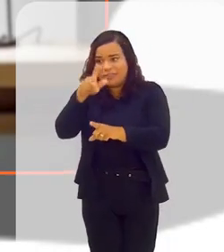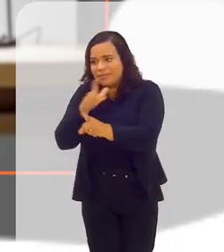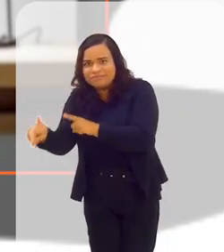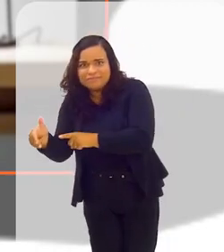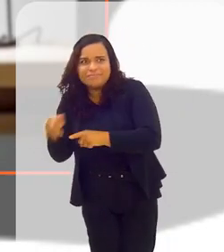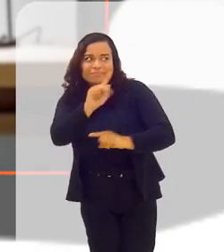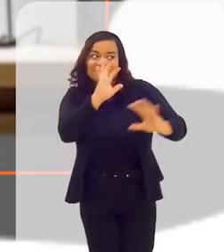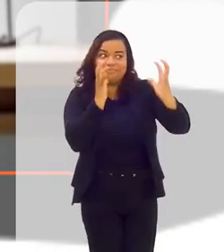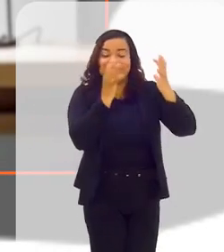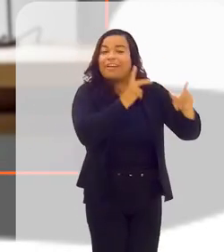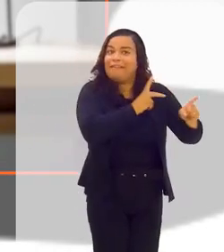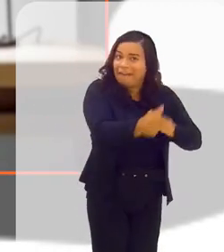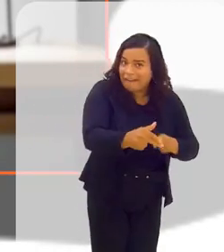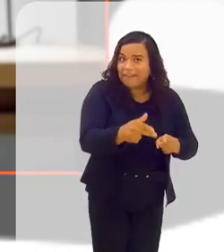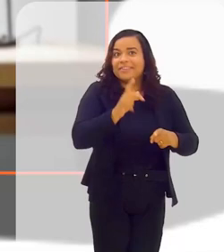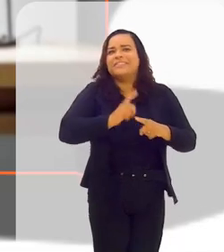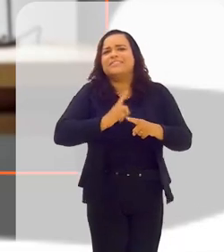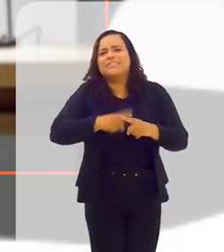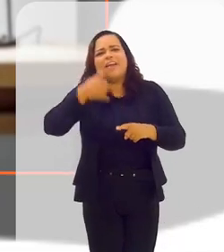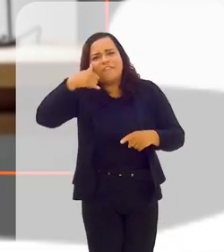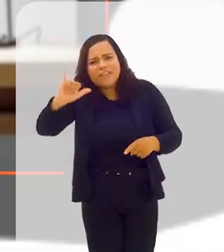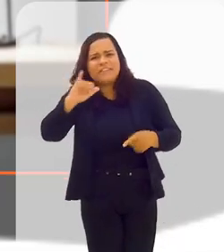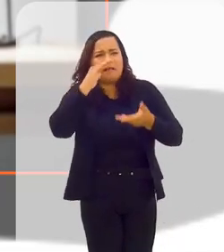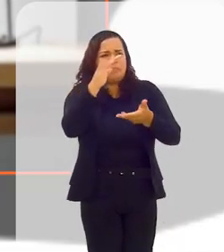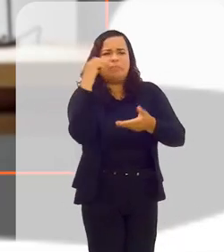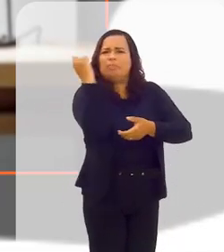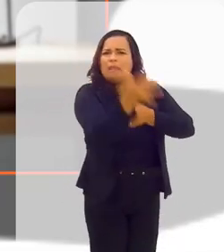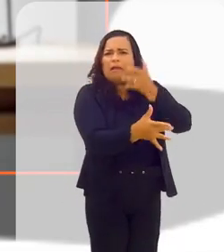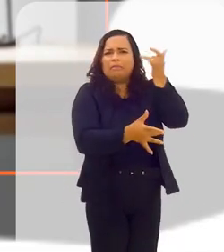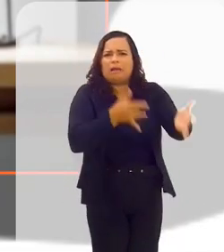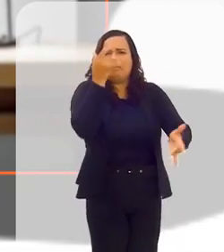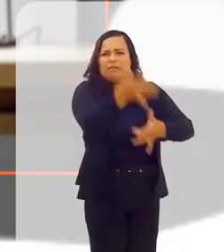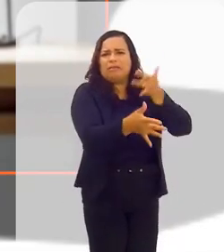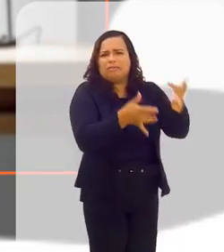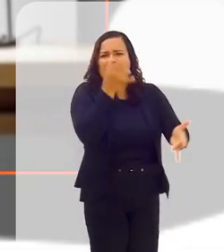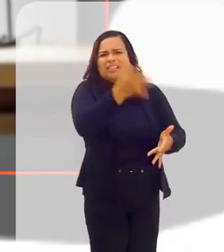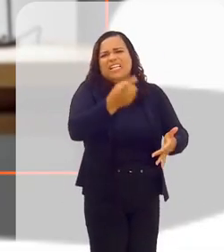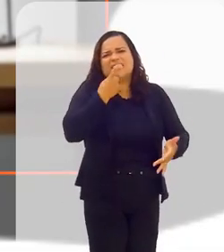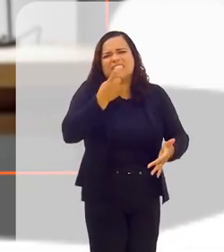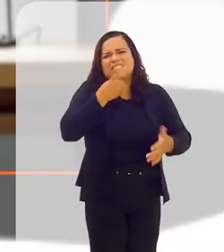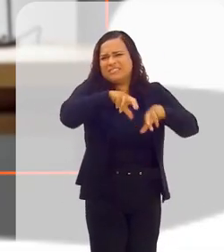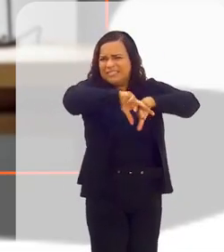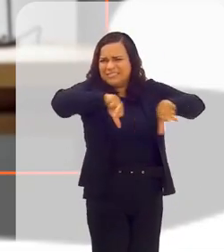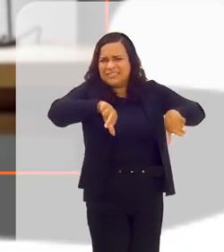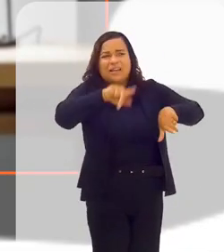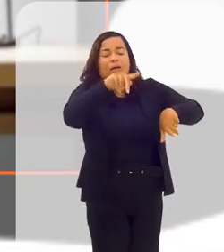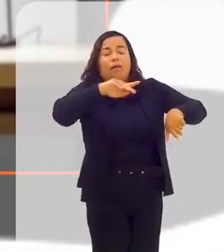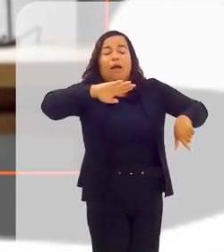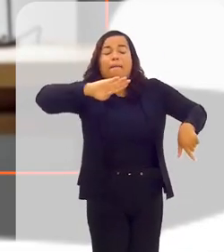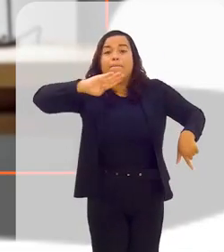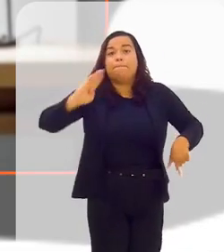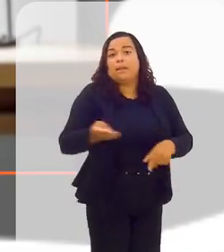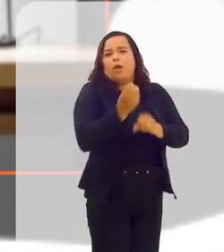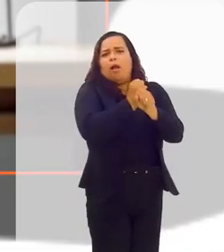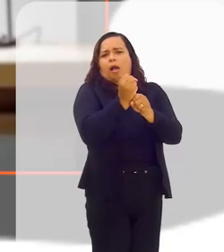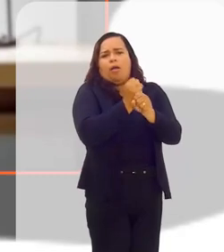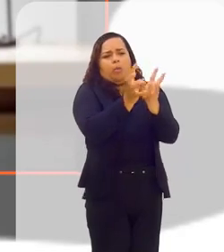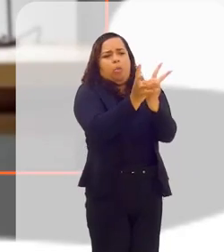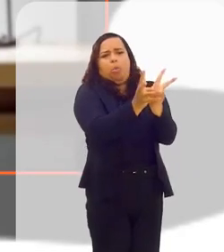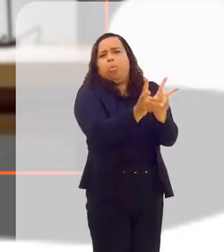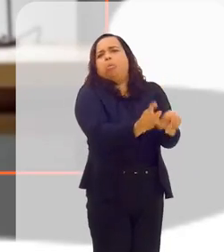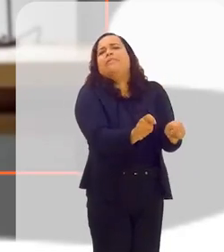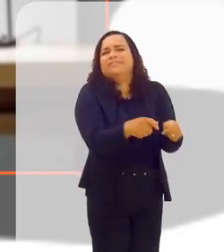o meio ambiente, que vai ficar livre de tanto frasco, tanto plástico nos aterros sanitários que levam bilhões de anos para se